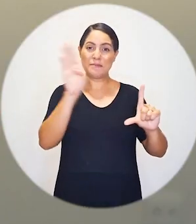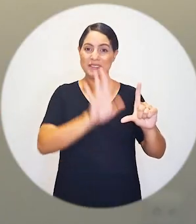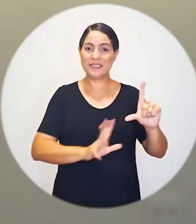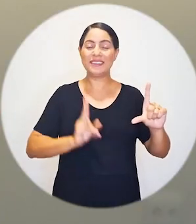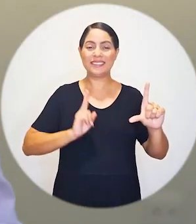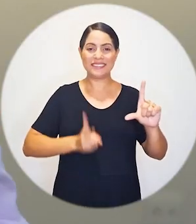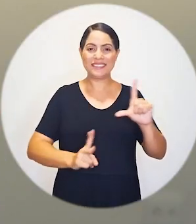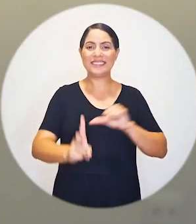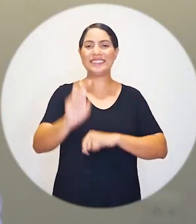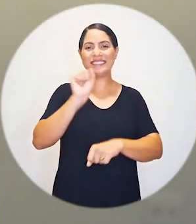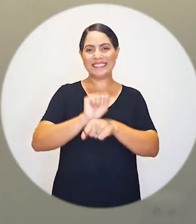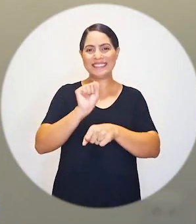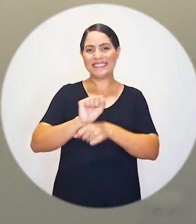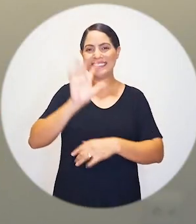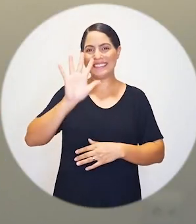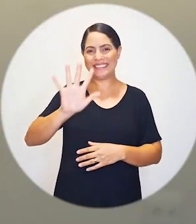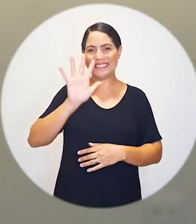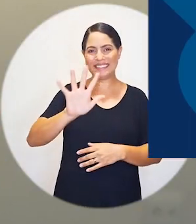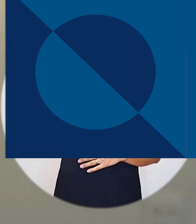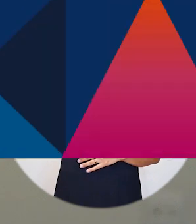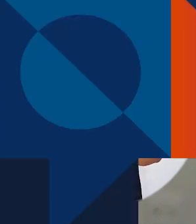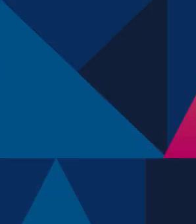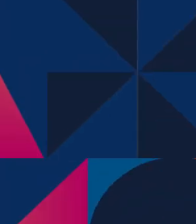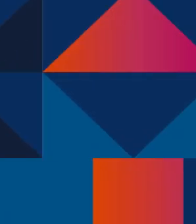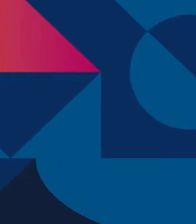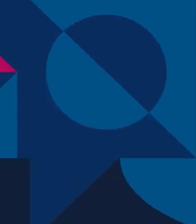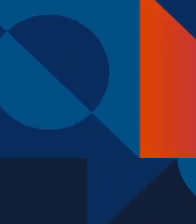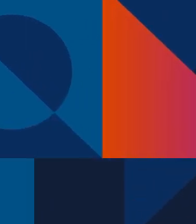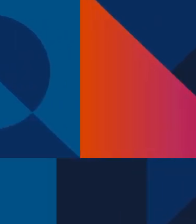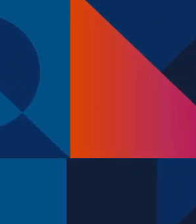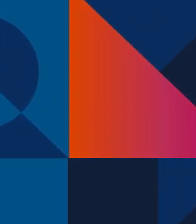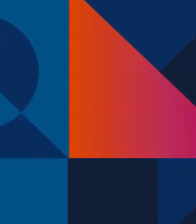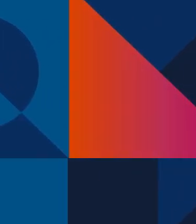na sequência com mais OAB Nacional. Não saia daí!